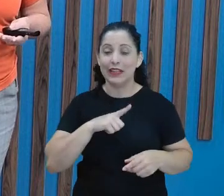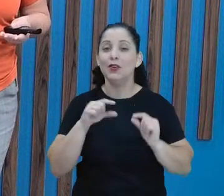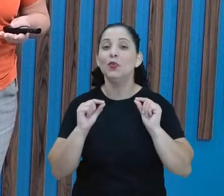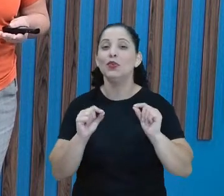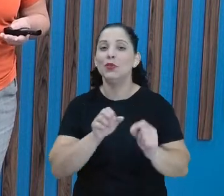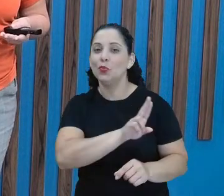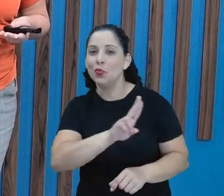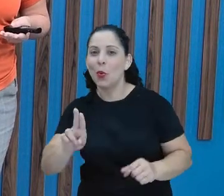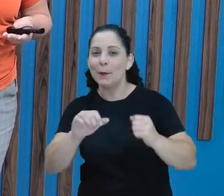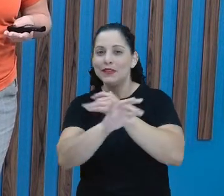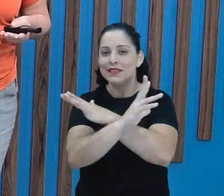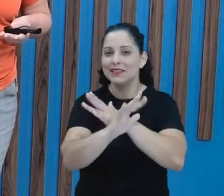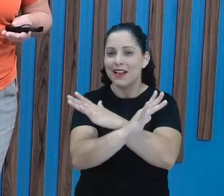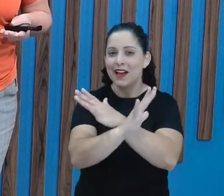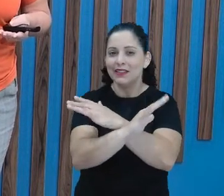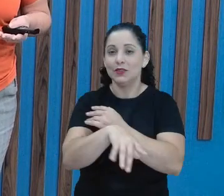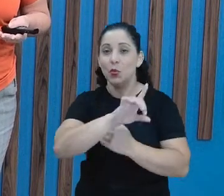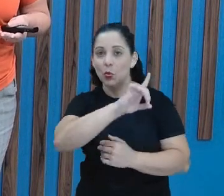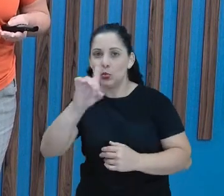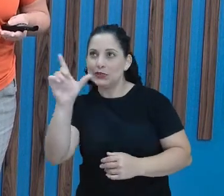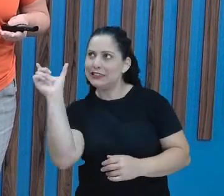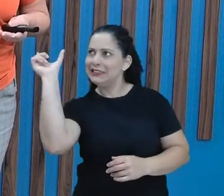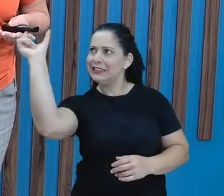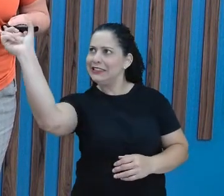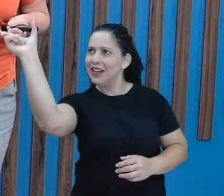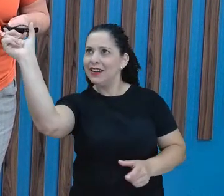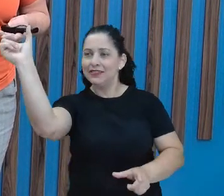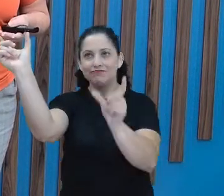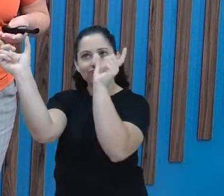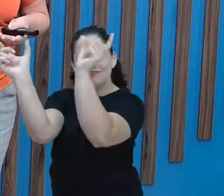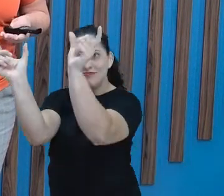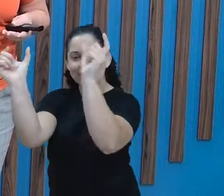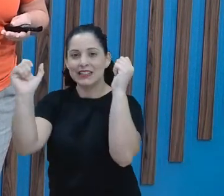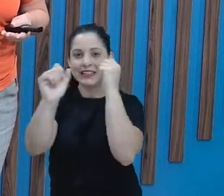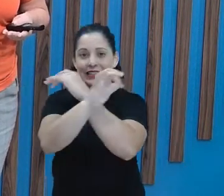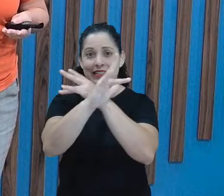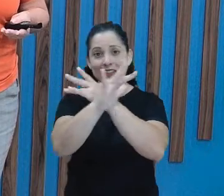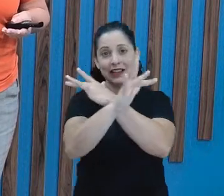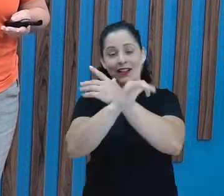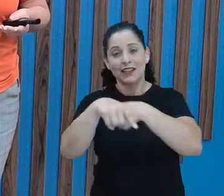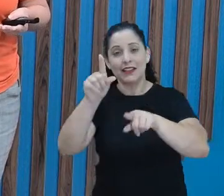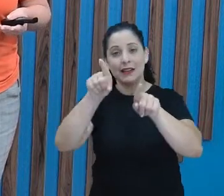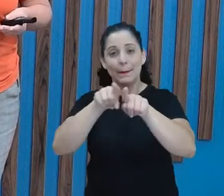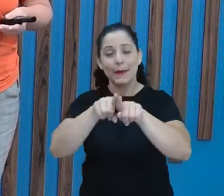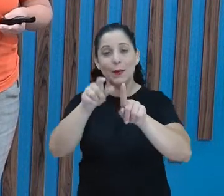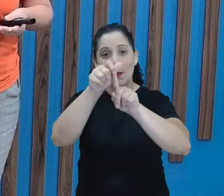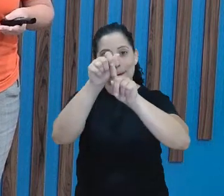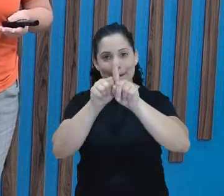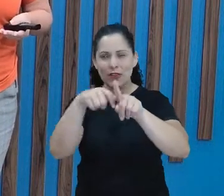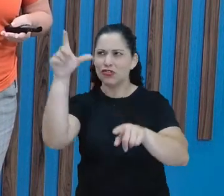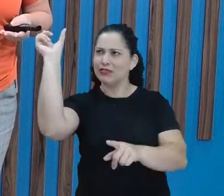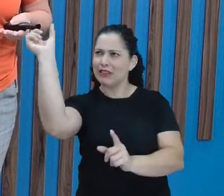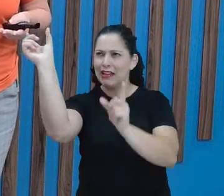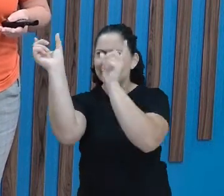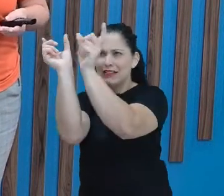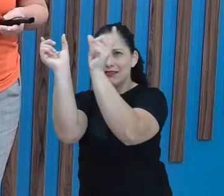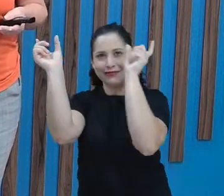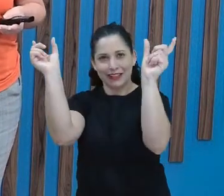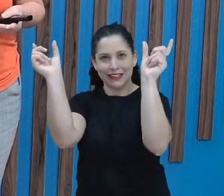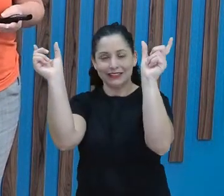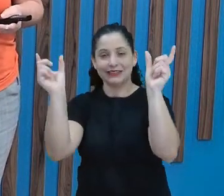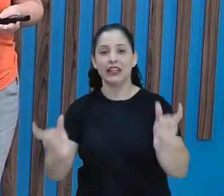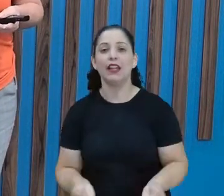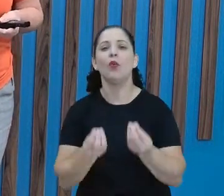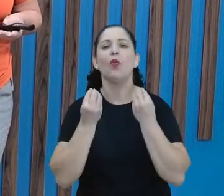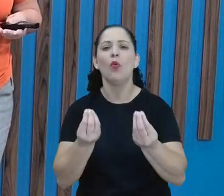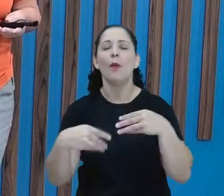cidade, a data, o dia e o mês e o ano, para